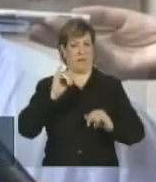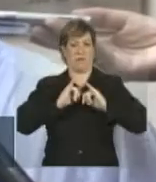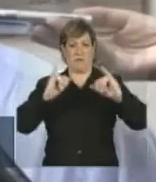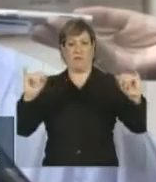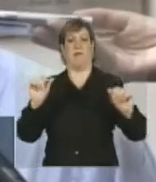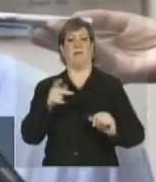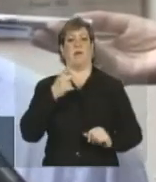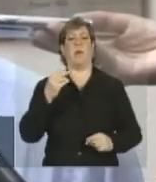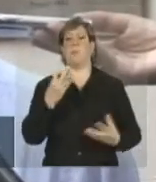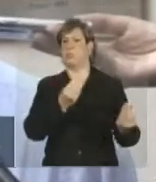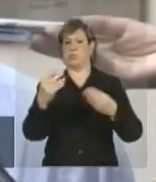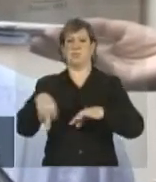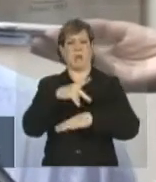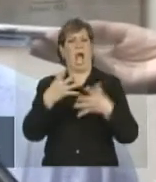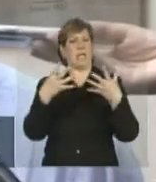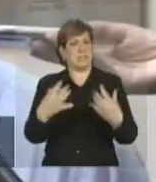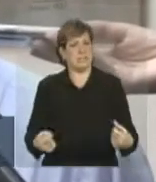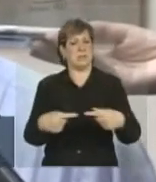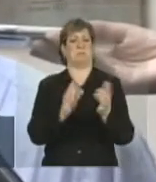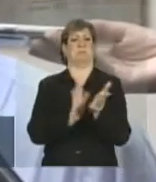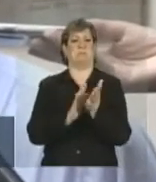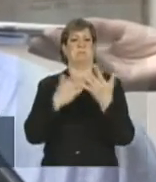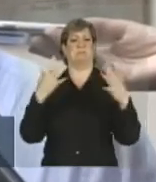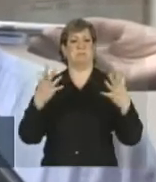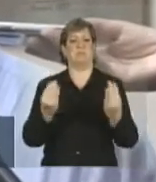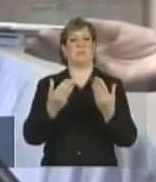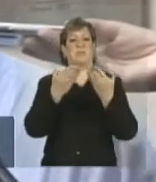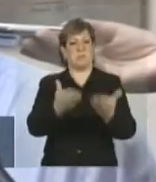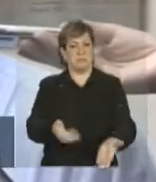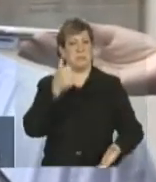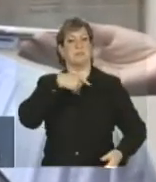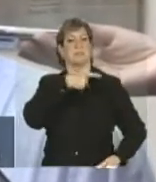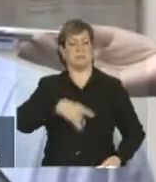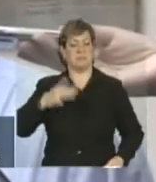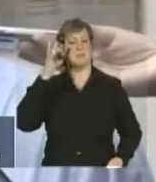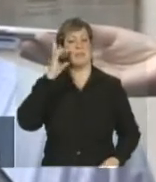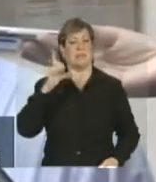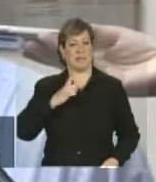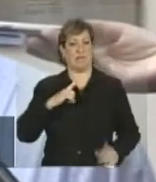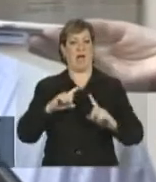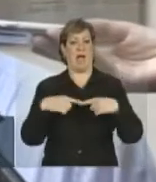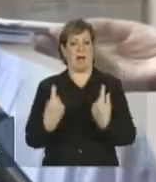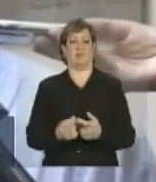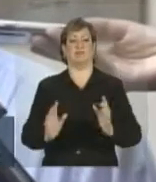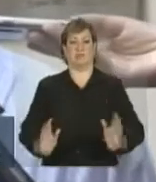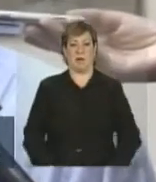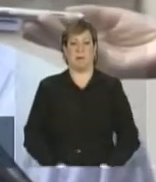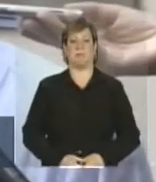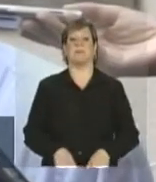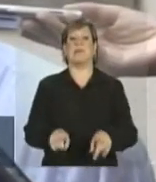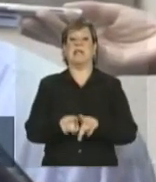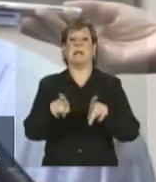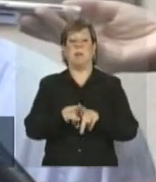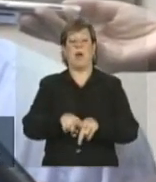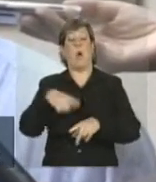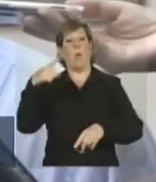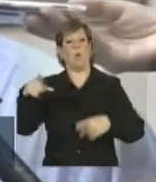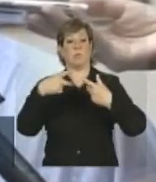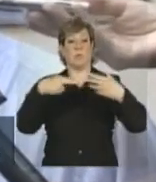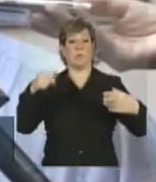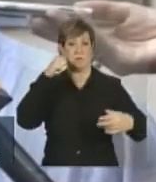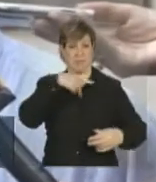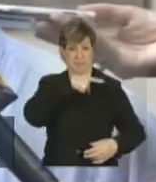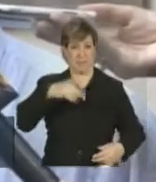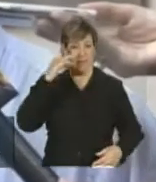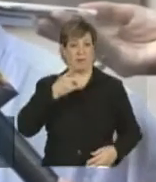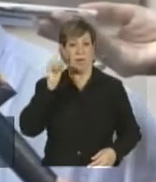hoje e com bastante, eu diria, ênfase. De outra parte, ela destacou que a América é